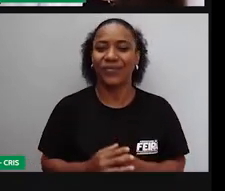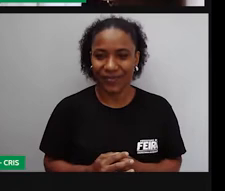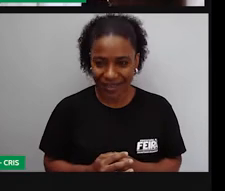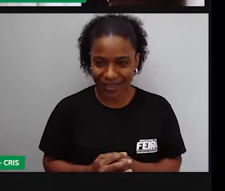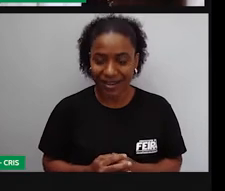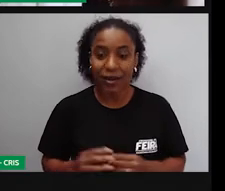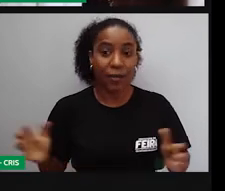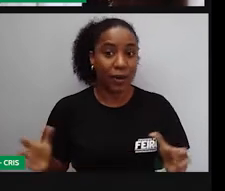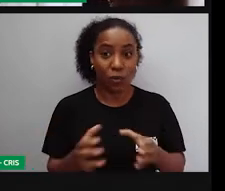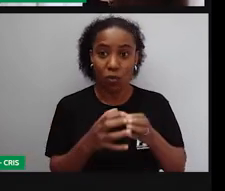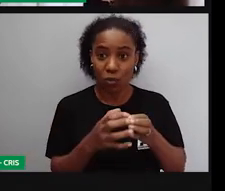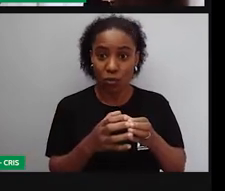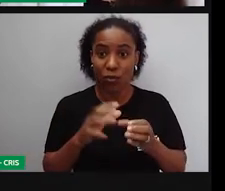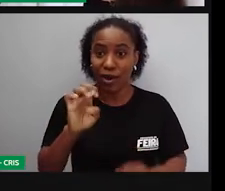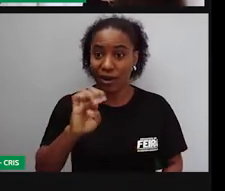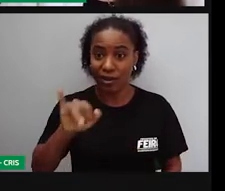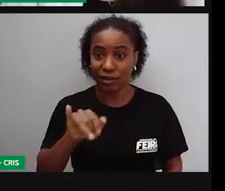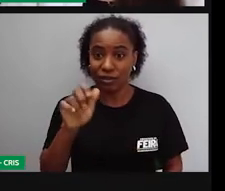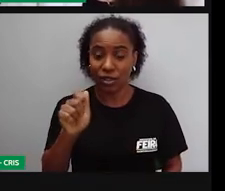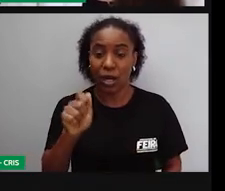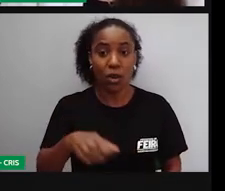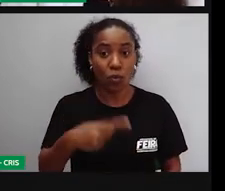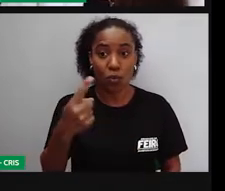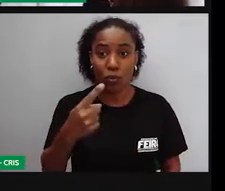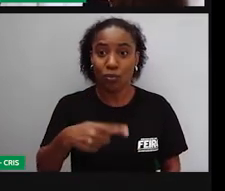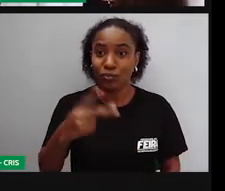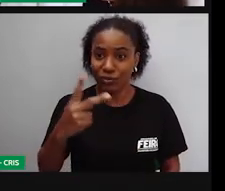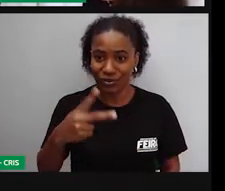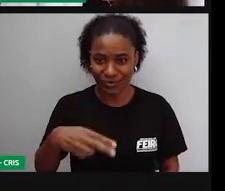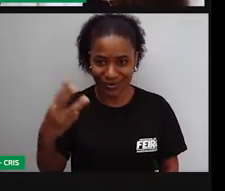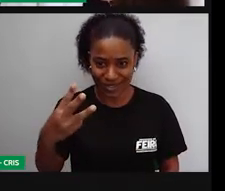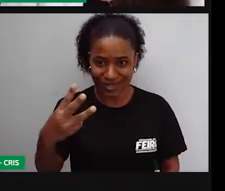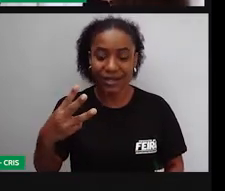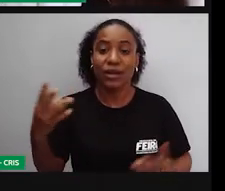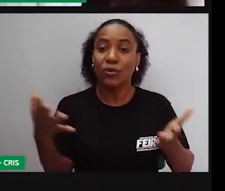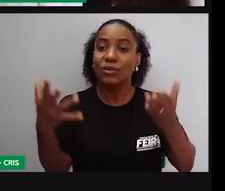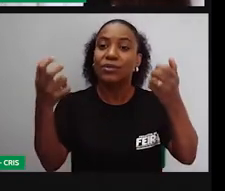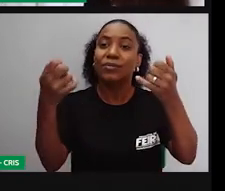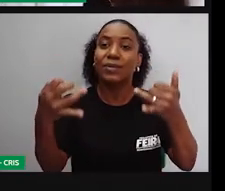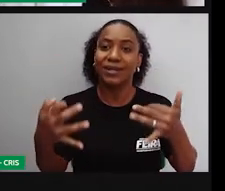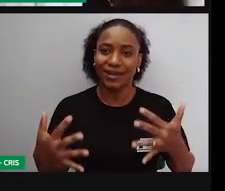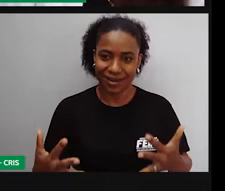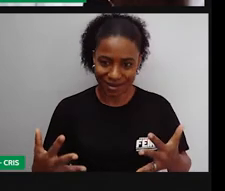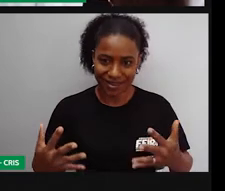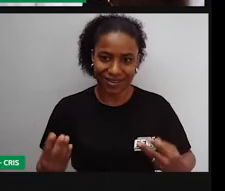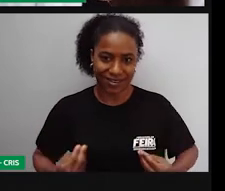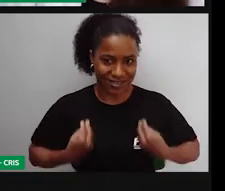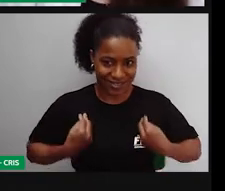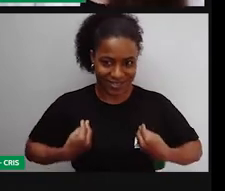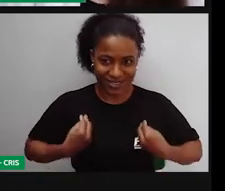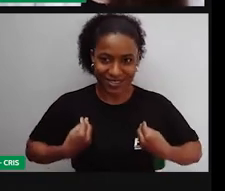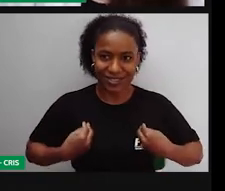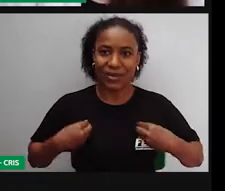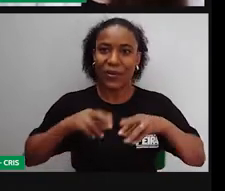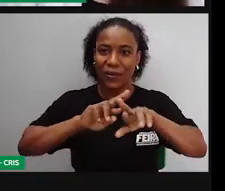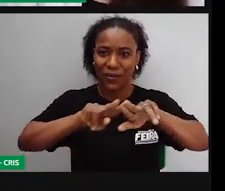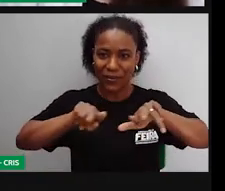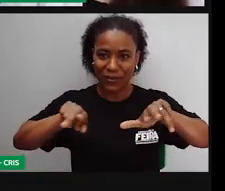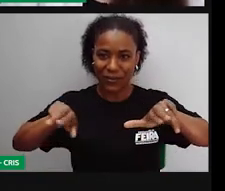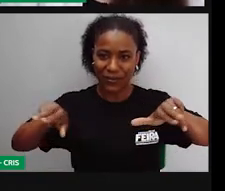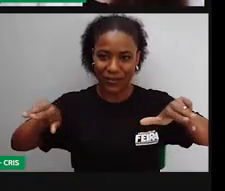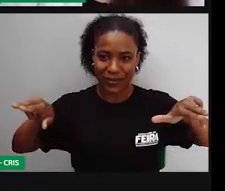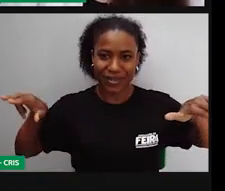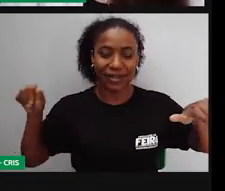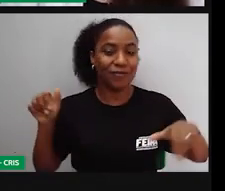2, 3, e a gente vai falar um pouquinho sobre ser vivo. Vou deixar vocês um pouco com